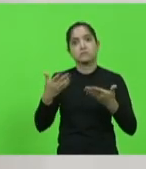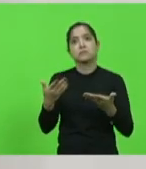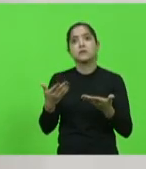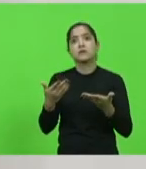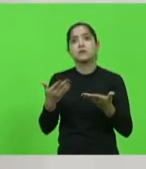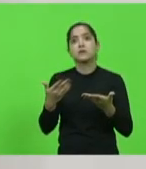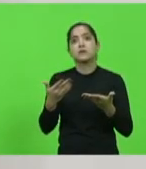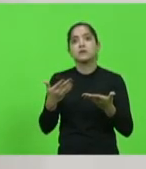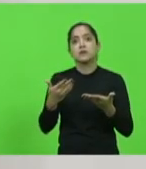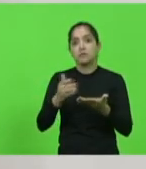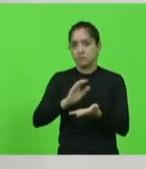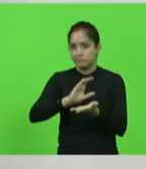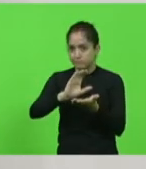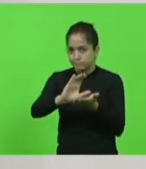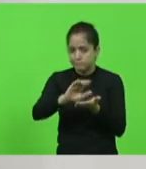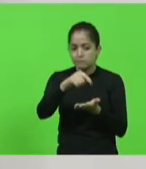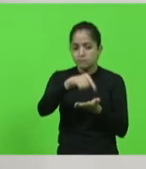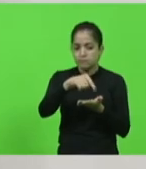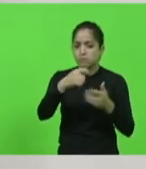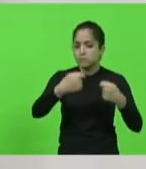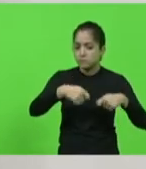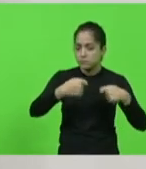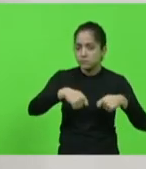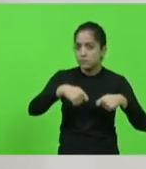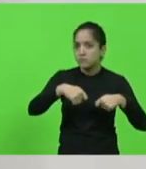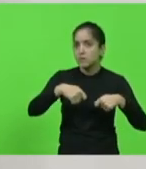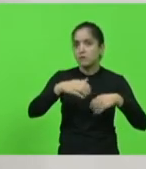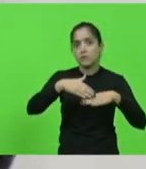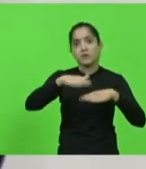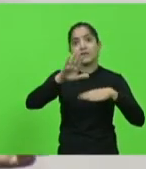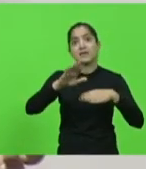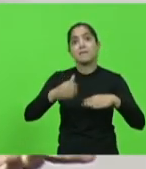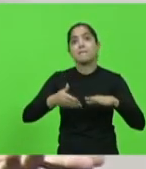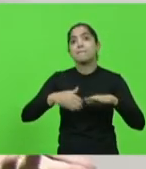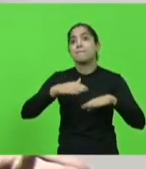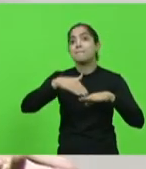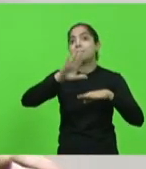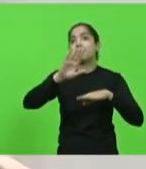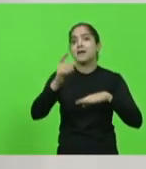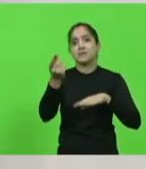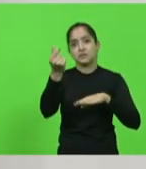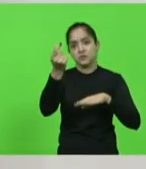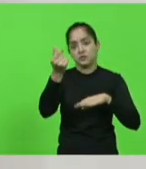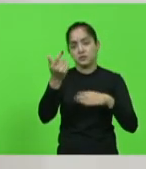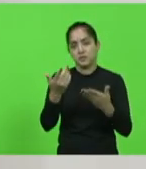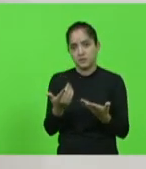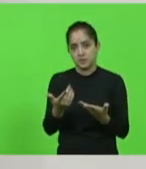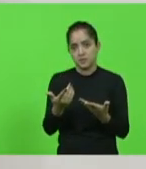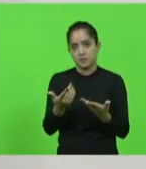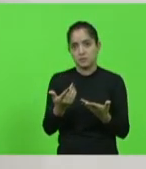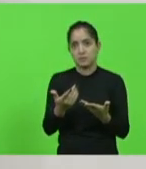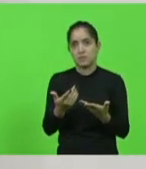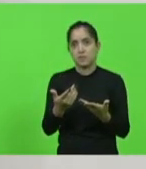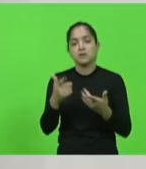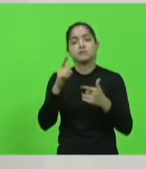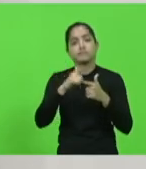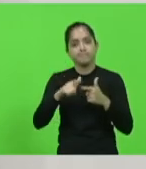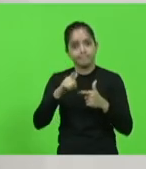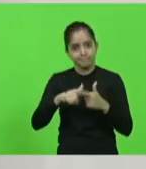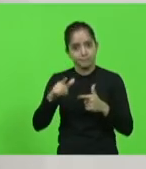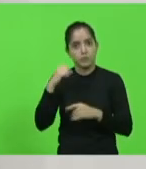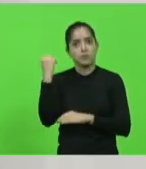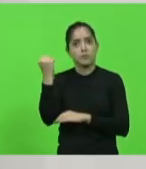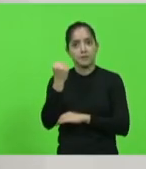querer investir onde precisa, vão querer mais retorno e mais lucro ainda do que os 518 milhões. Esse é um problema muito sério que